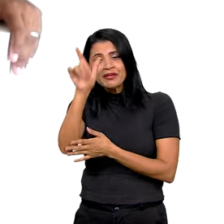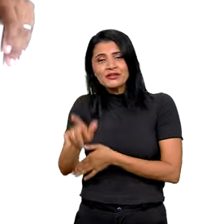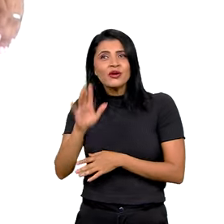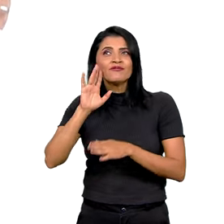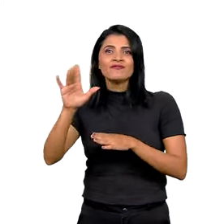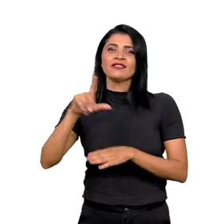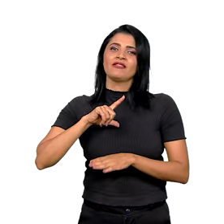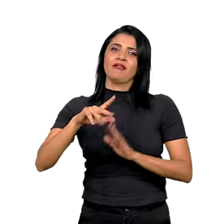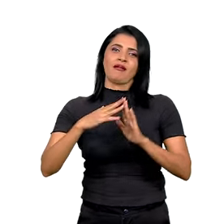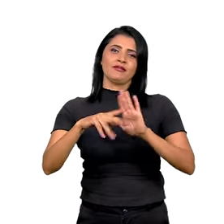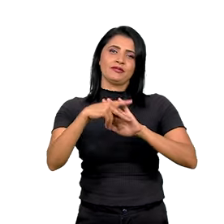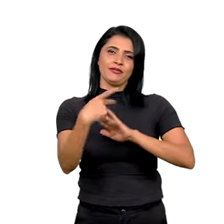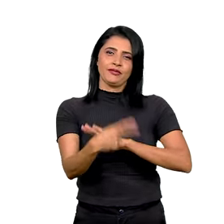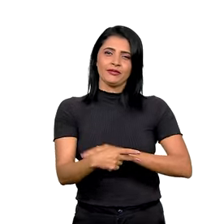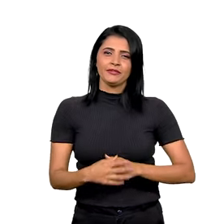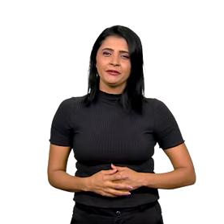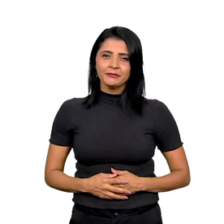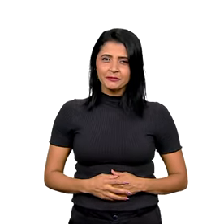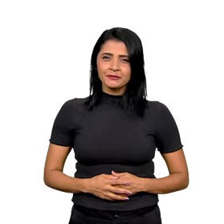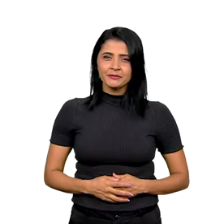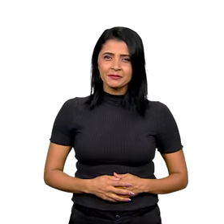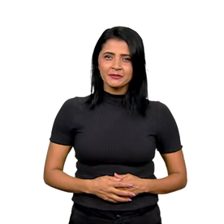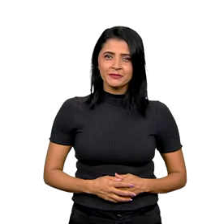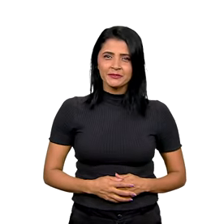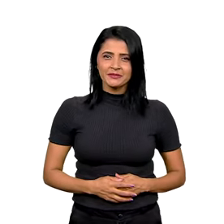gente o sonho de ter a casa